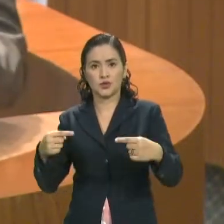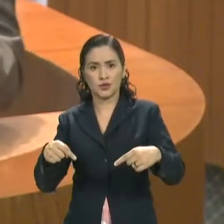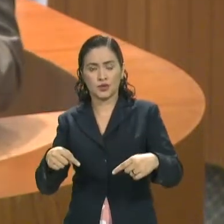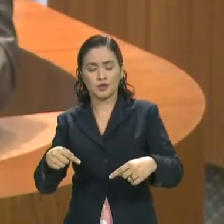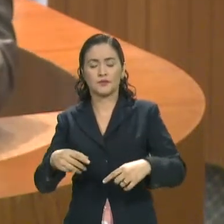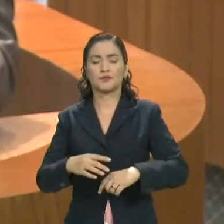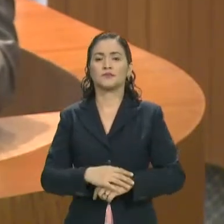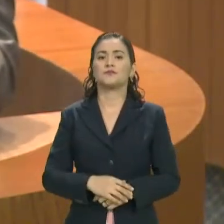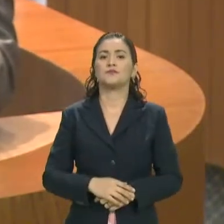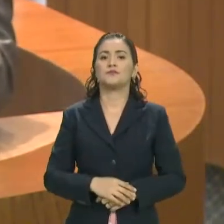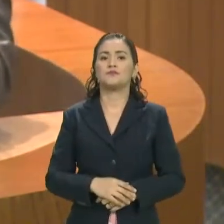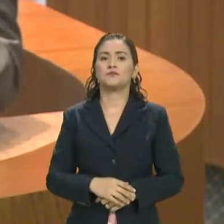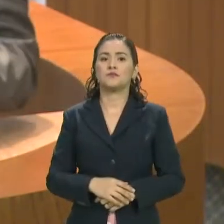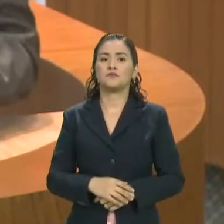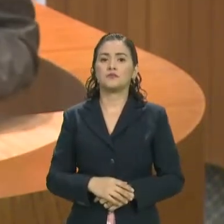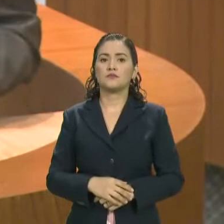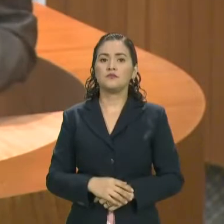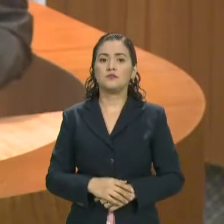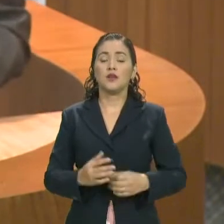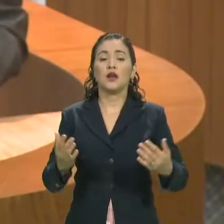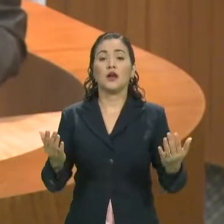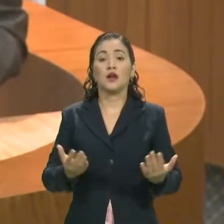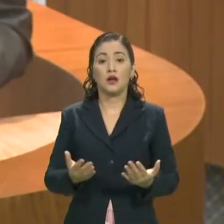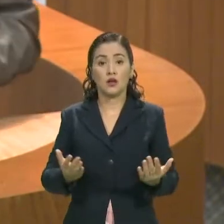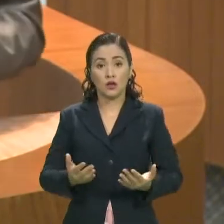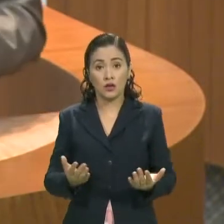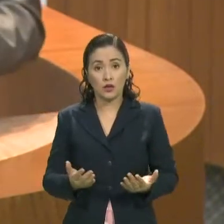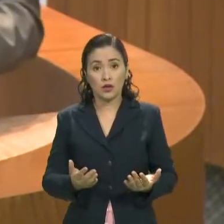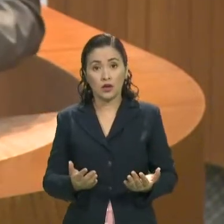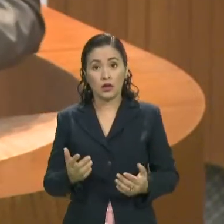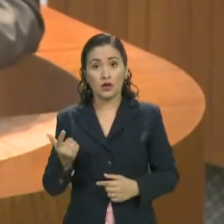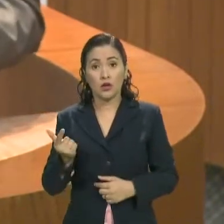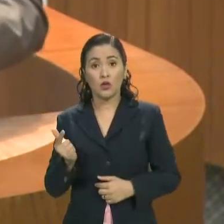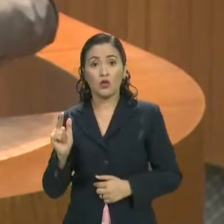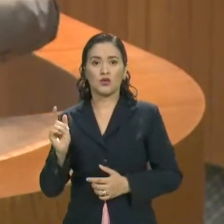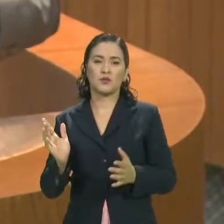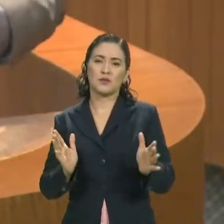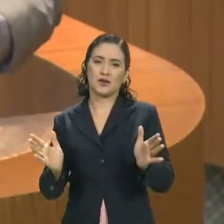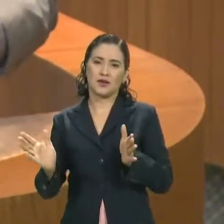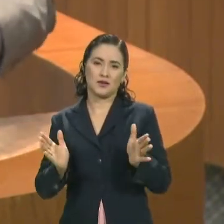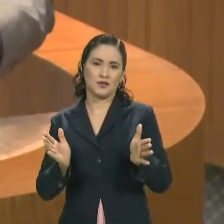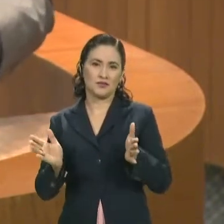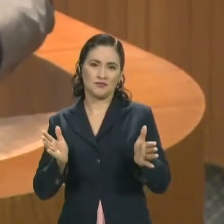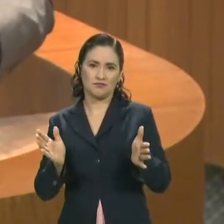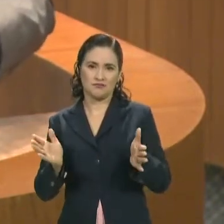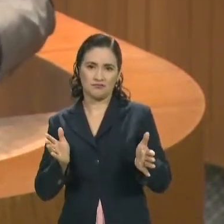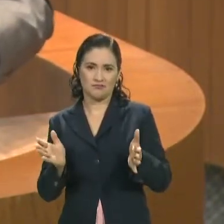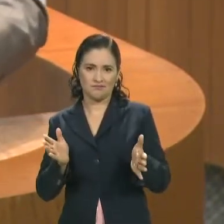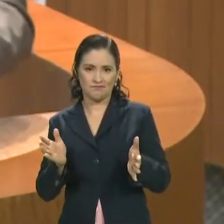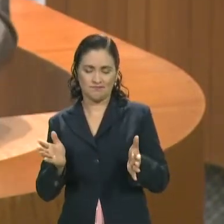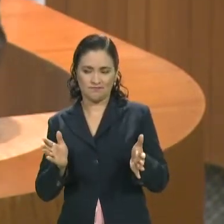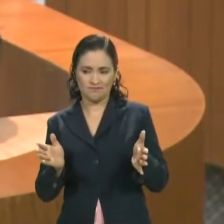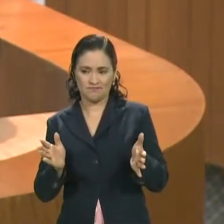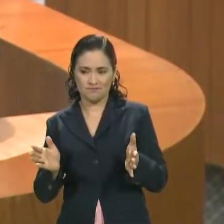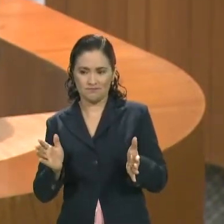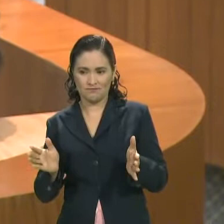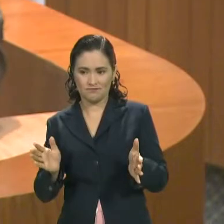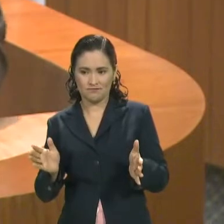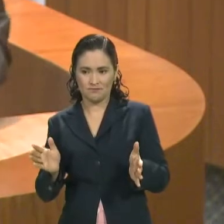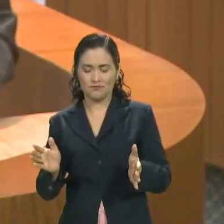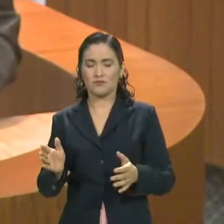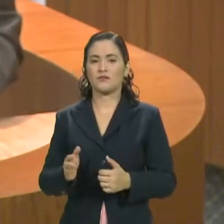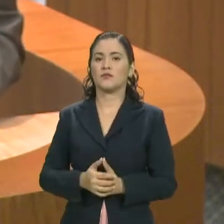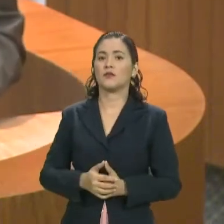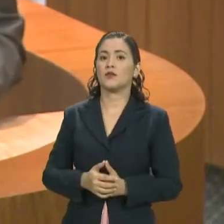vivenciando um outro momento. Eu digo que desde a época do